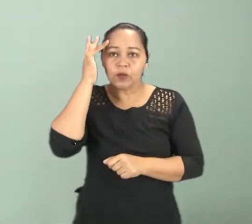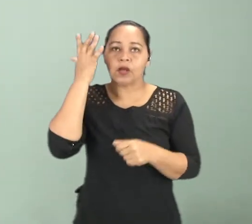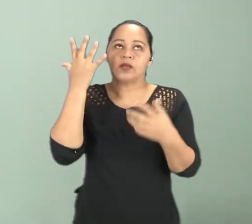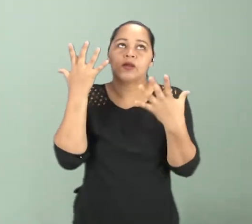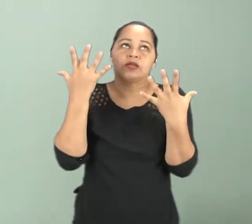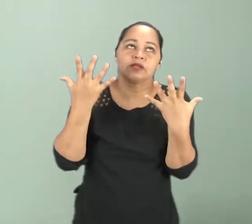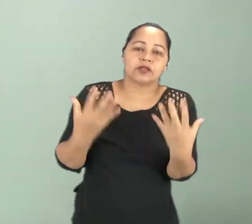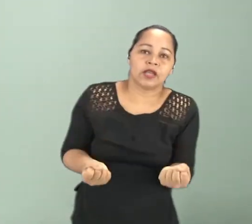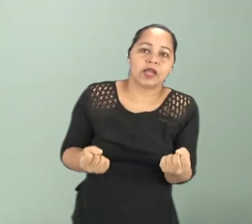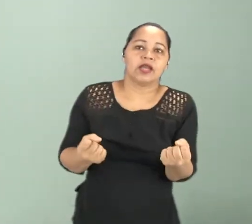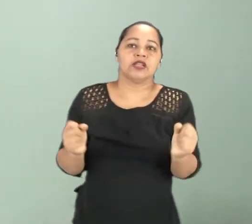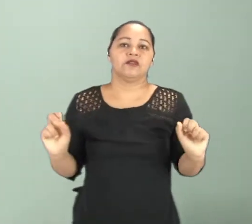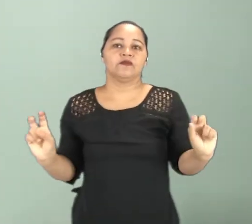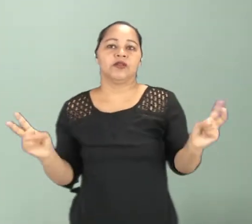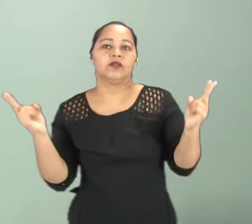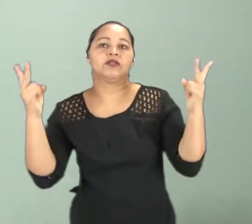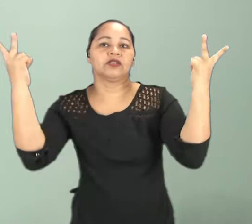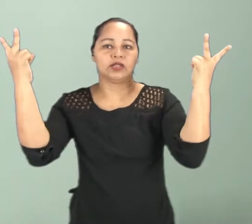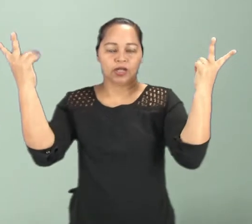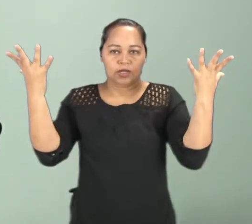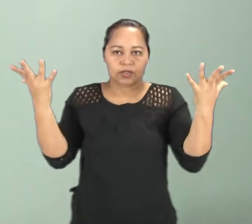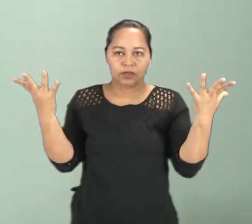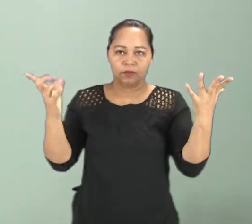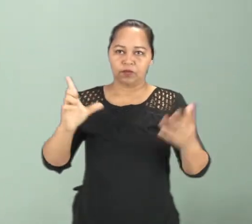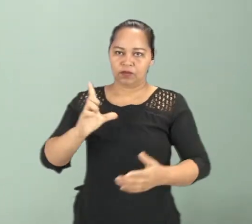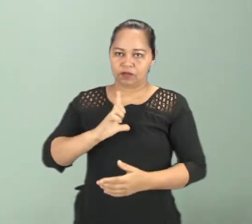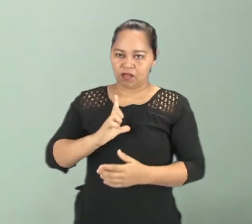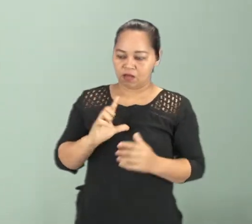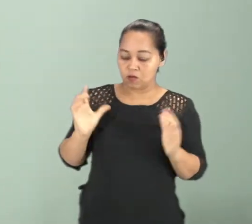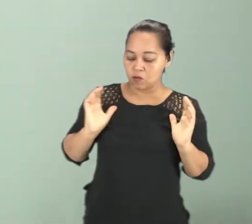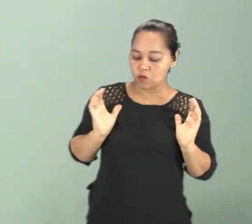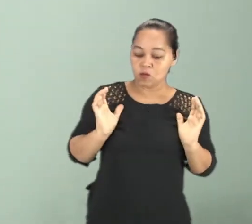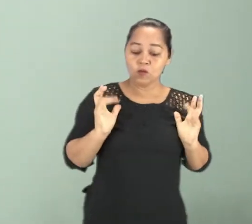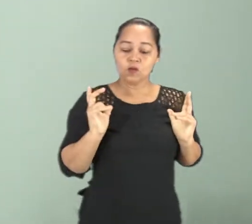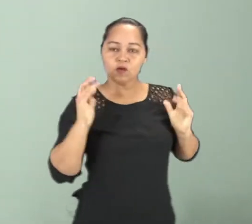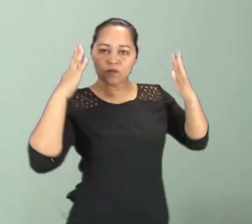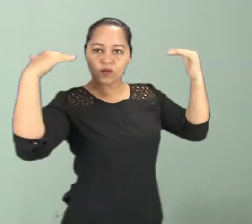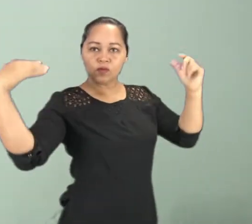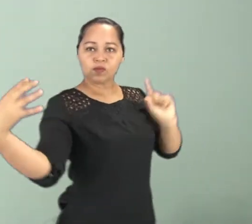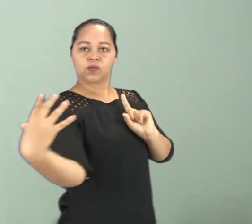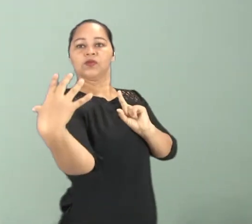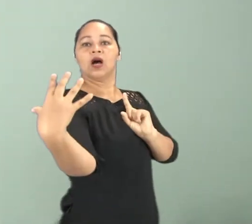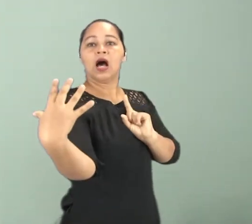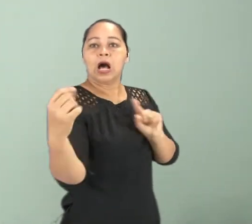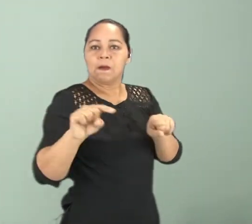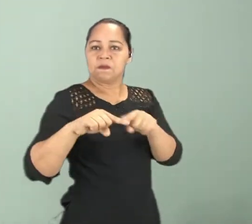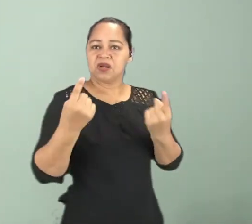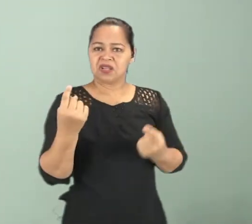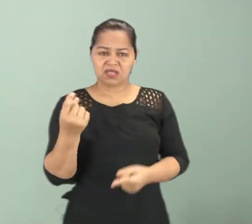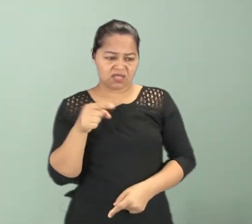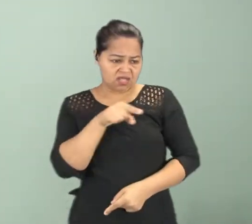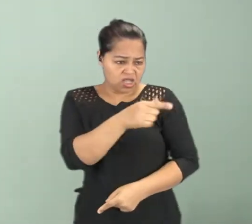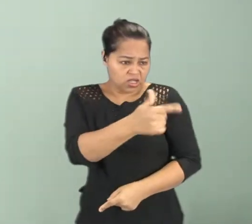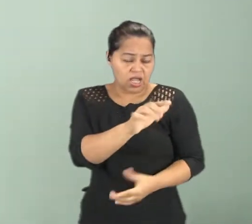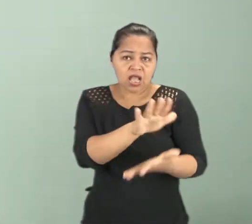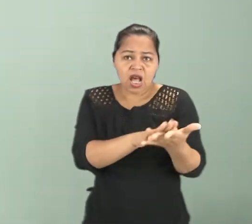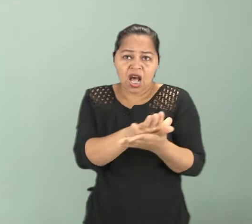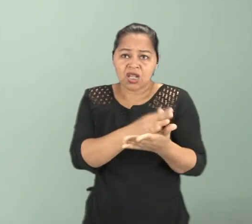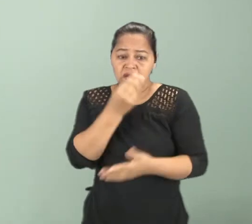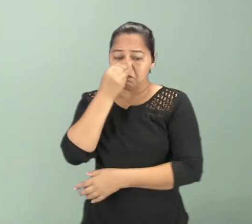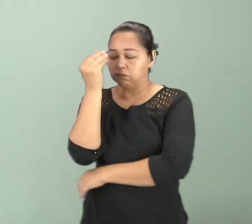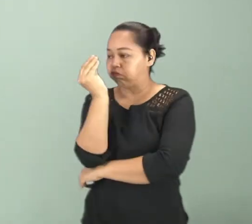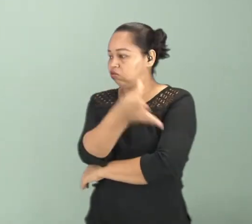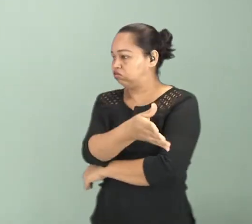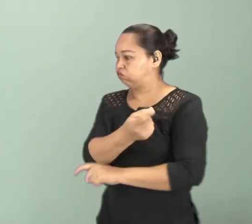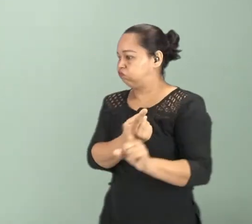mais valorizadas pelaquilo que tem do que pelaquilo que se é, não é verdade? A gente não precisa dar exemplos